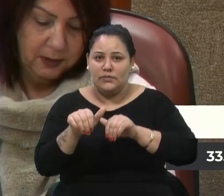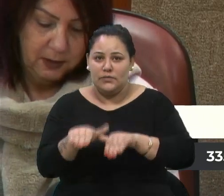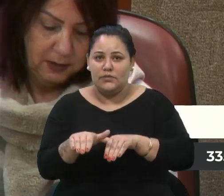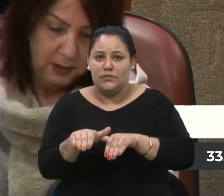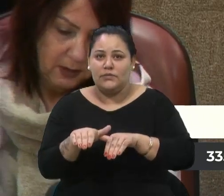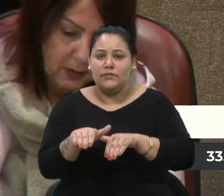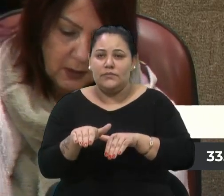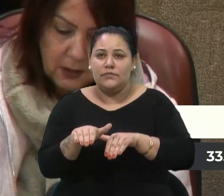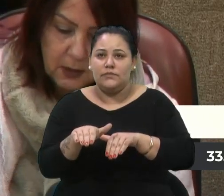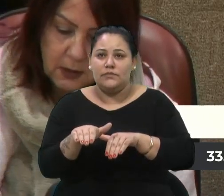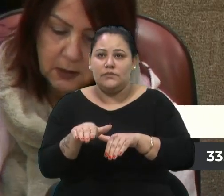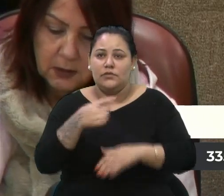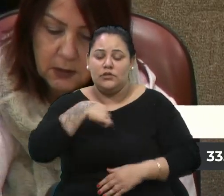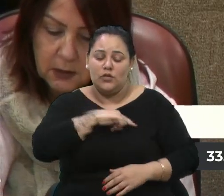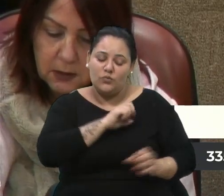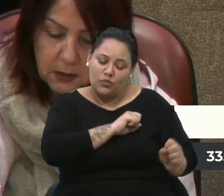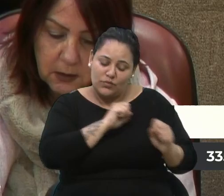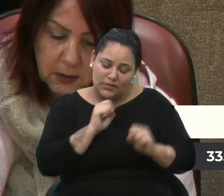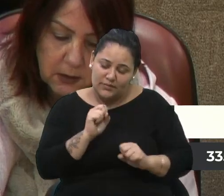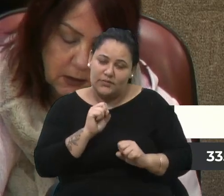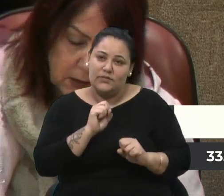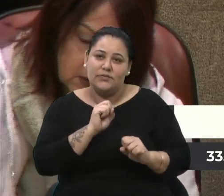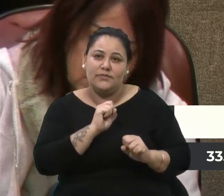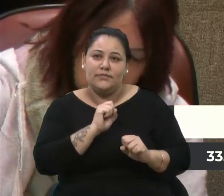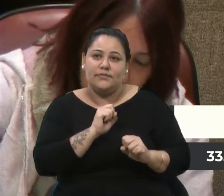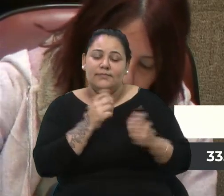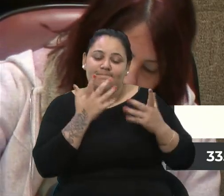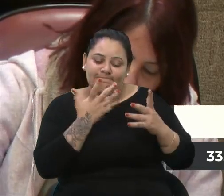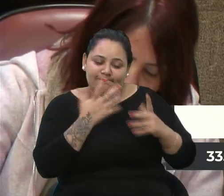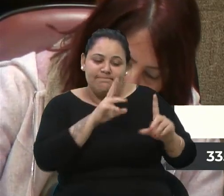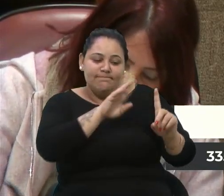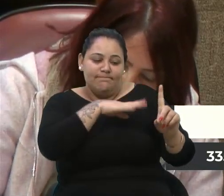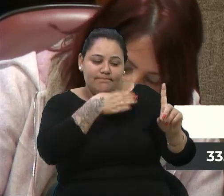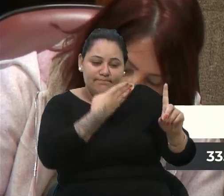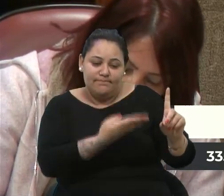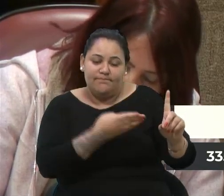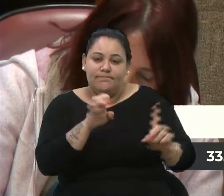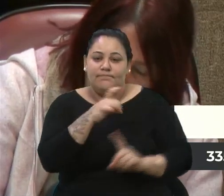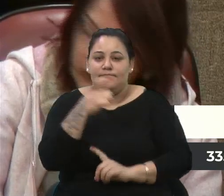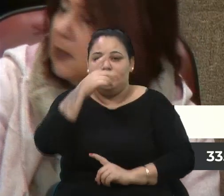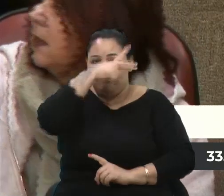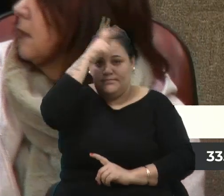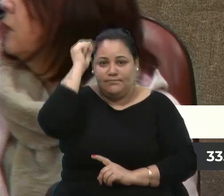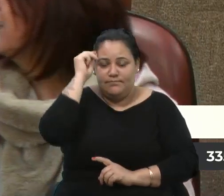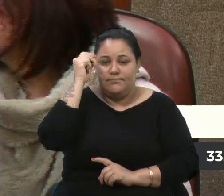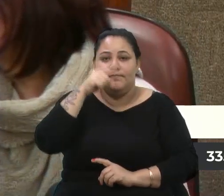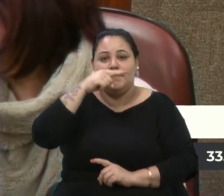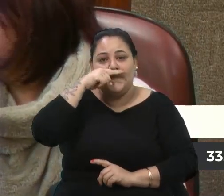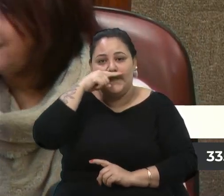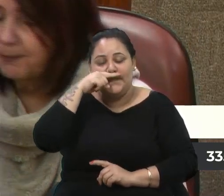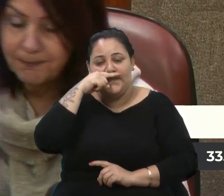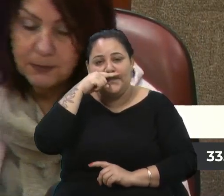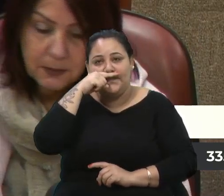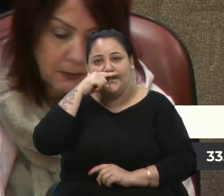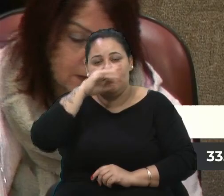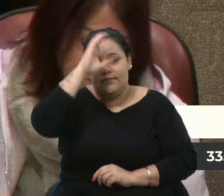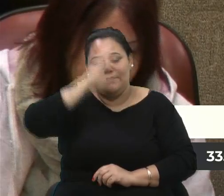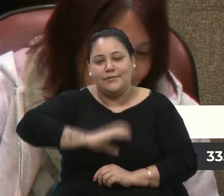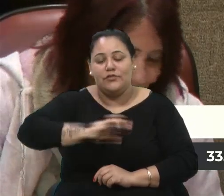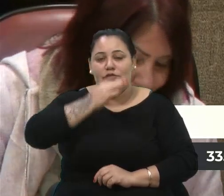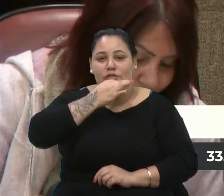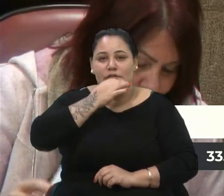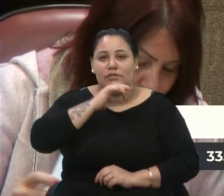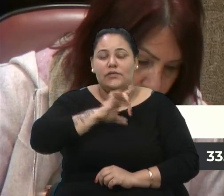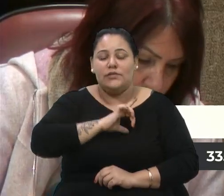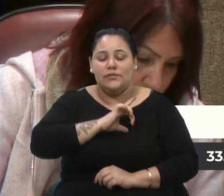possa homenagear o ex-prefeito, ex-governador José Ivo Sartori aqui nessa casa, como cidadão caxiense, e tenho certeza que vai